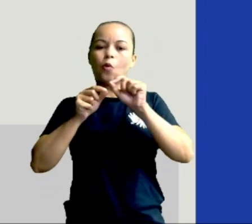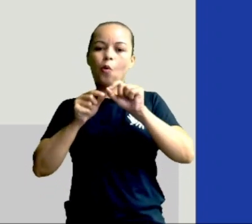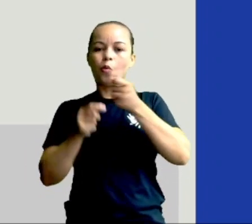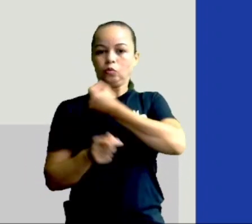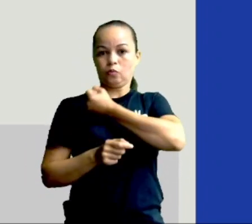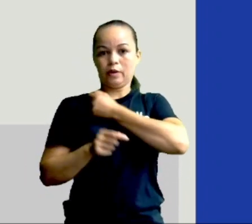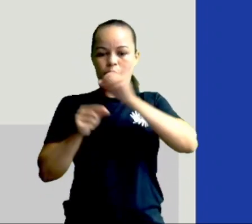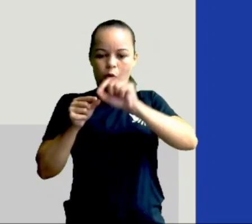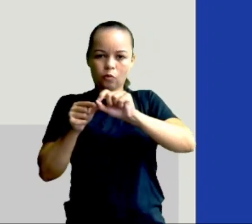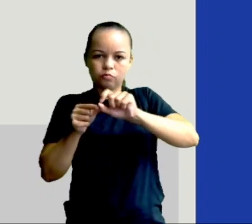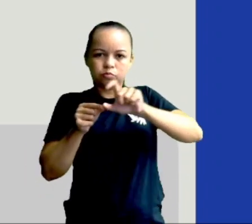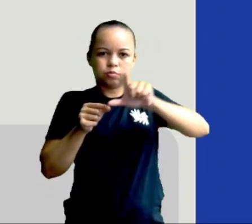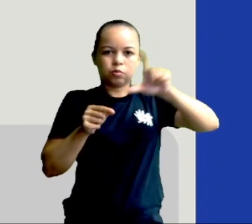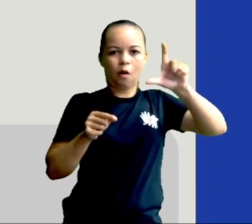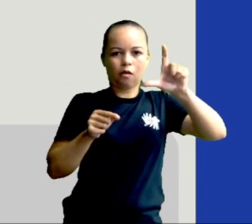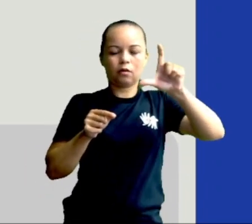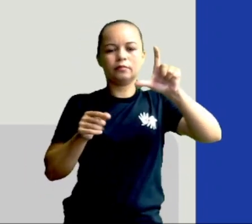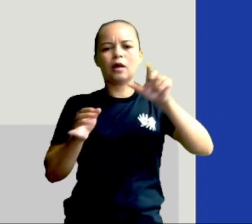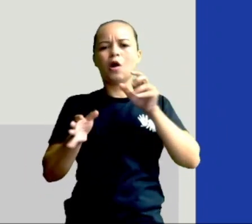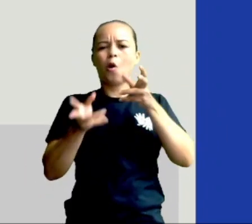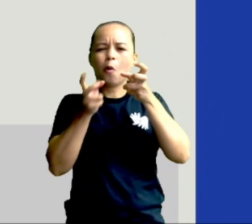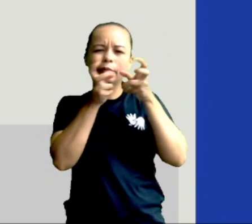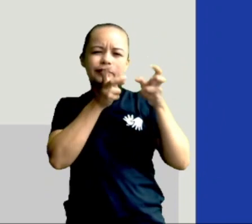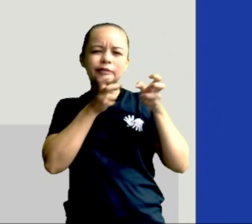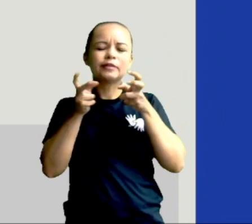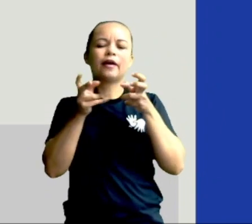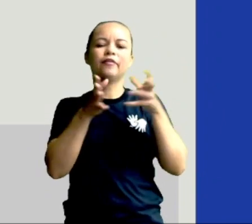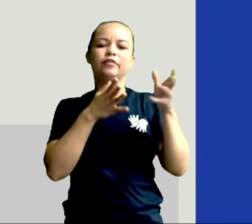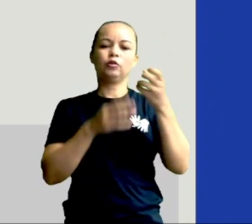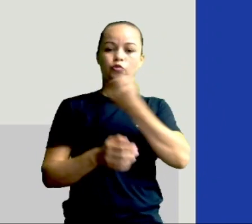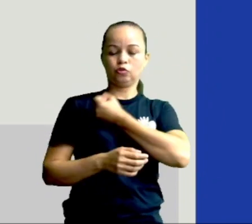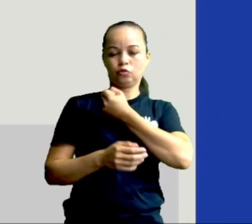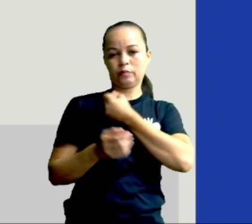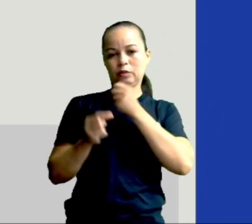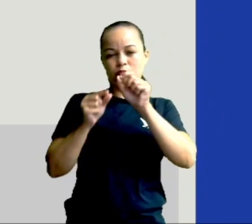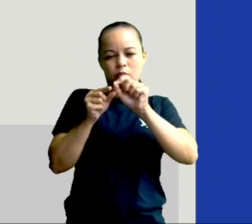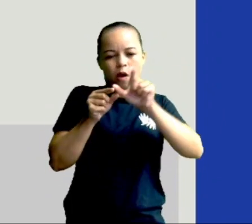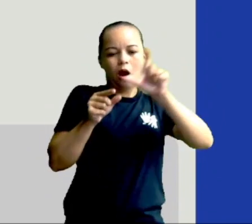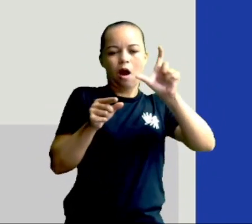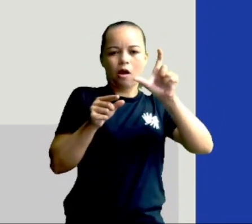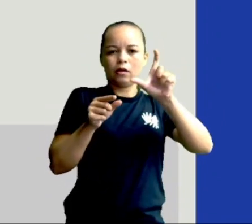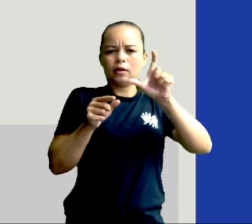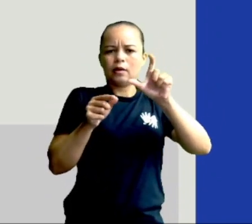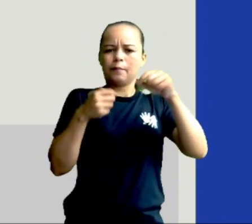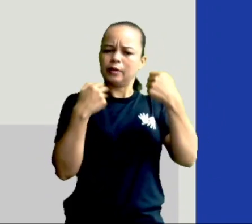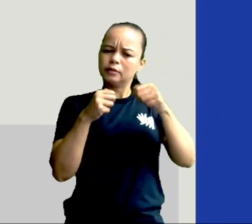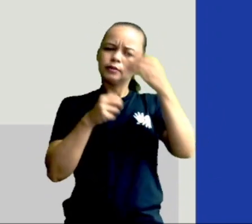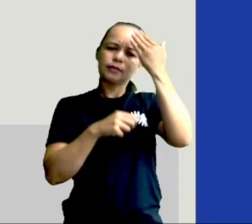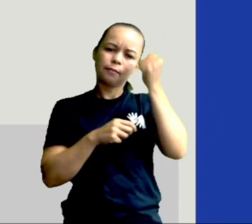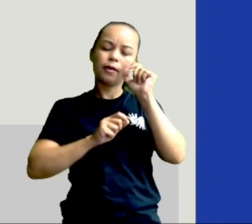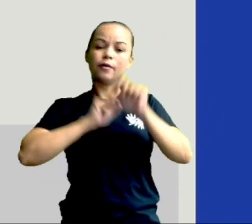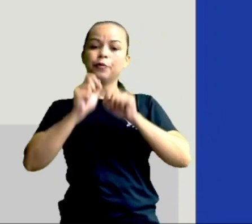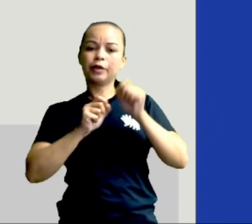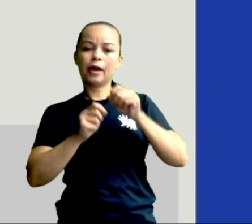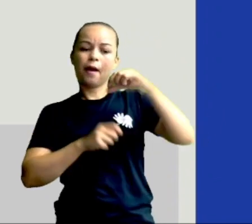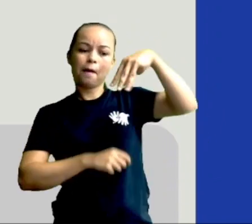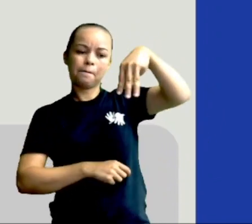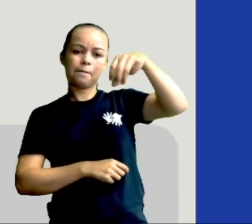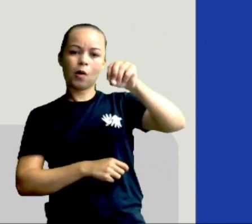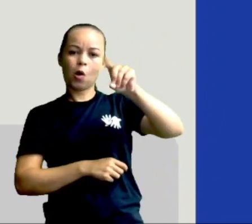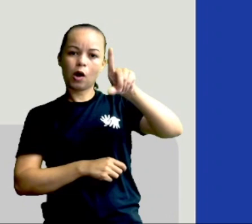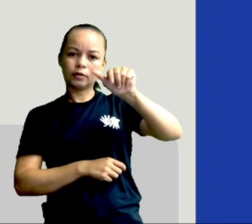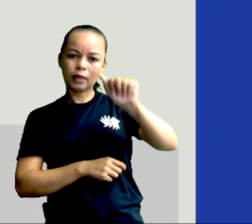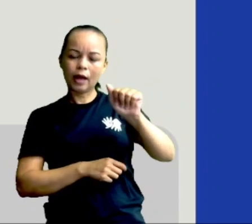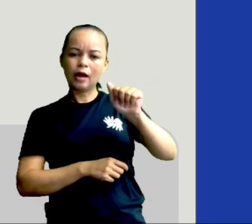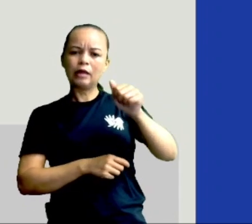crescente, né? Vamos observar esses números em ordem crescente, porque eu preciso saber se a moda é o que mais se